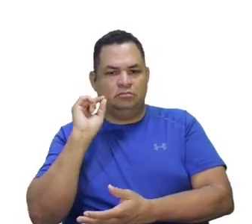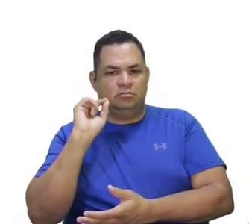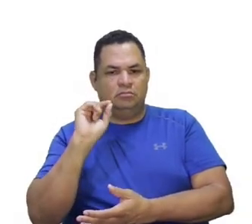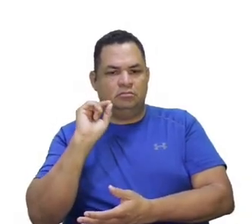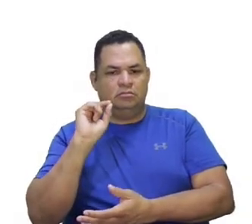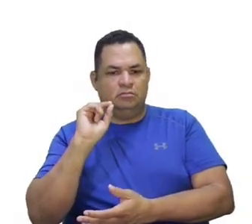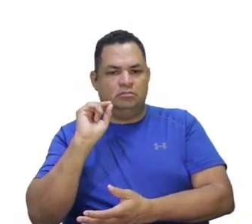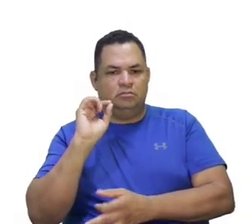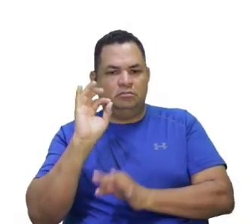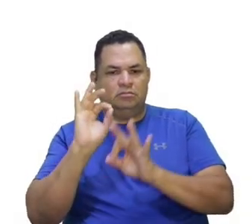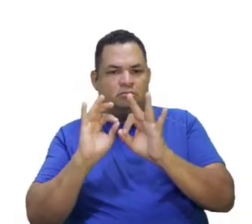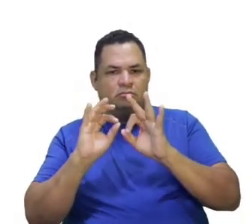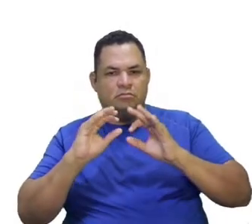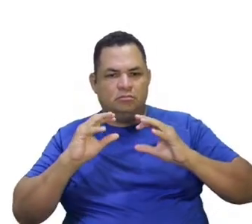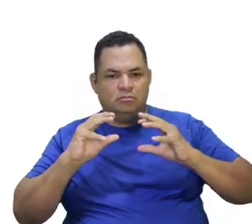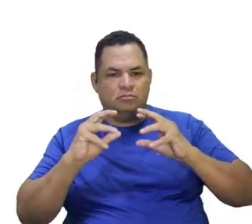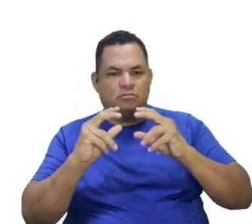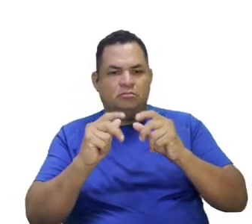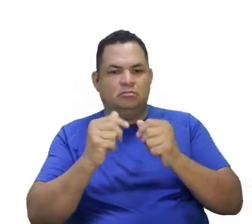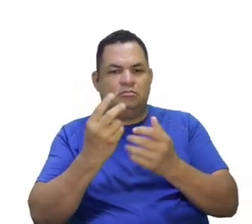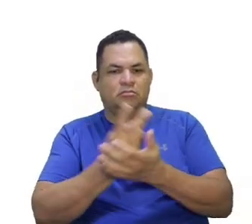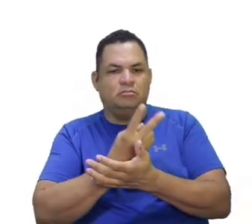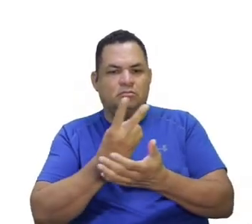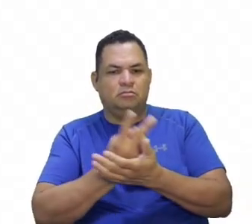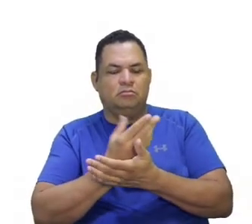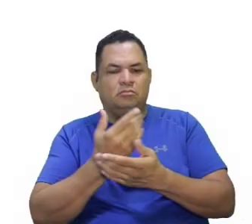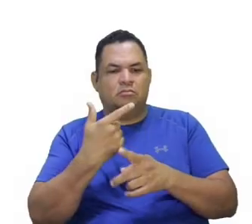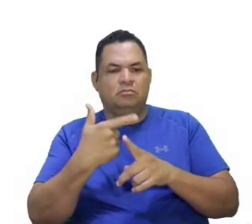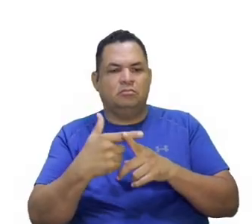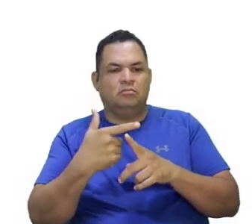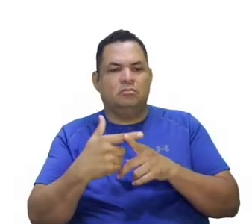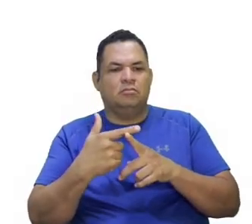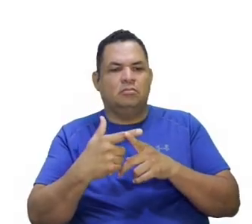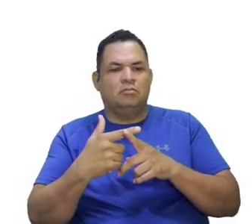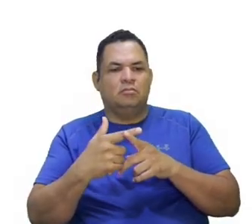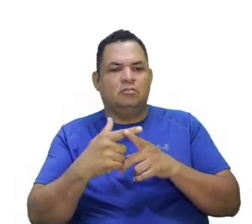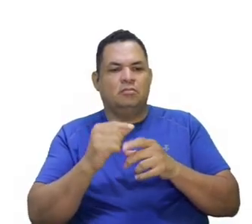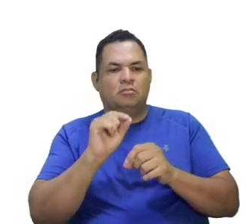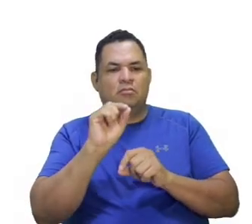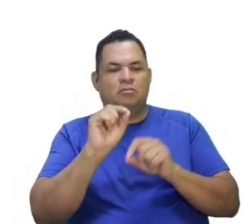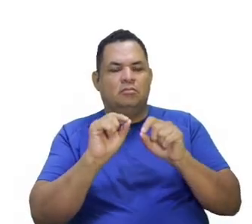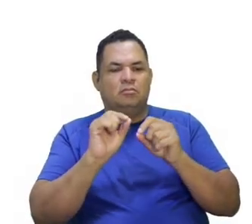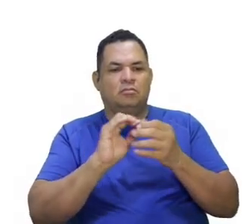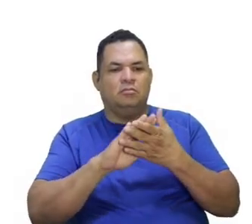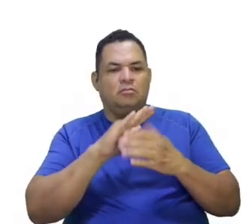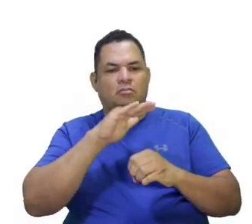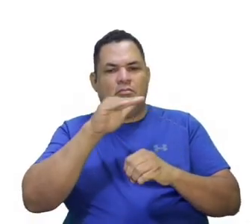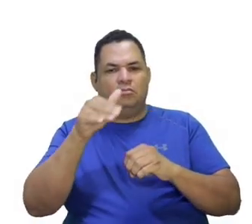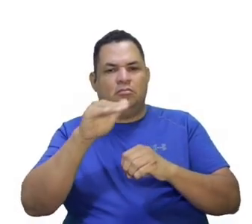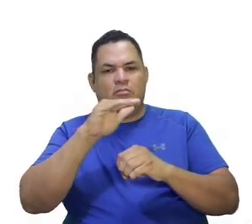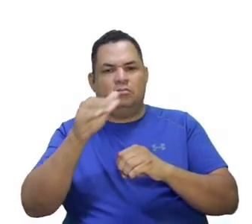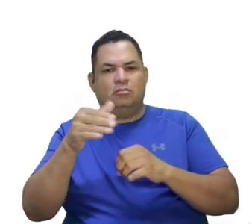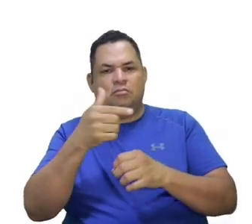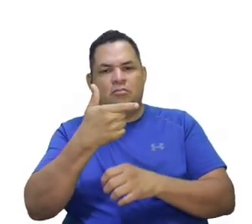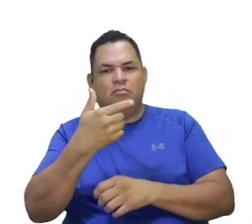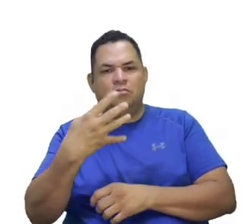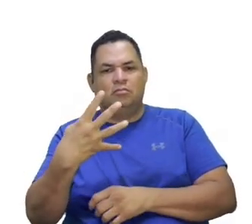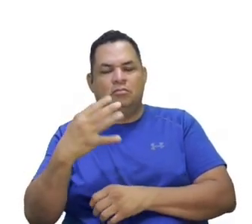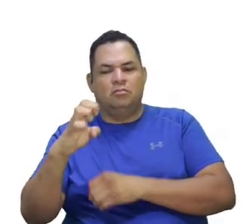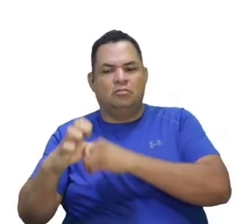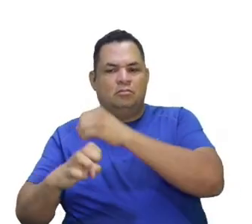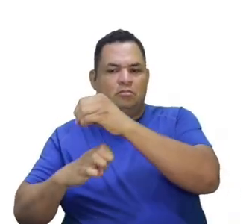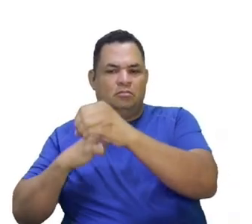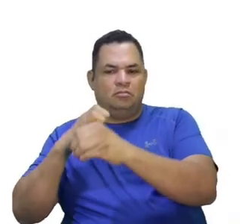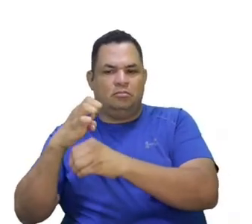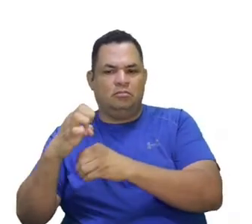como está totalmente errado. Porque nessa distribuição aqui, só distribuindo os